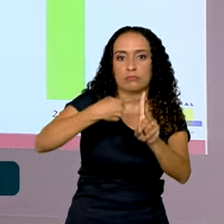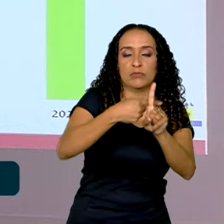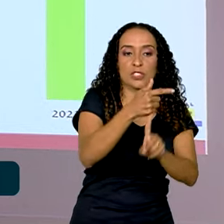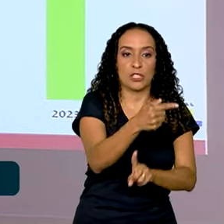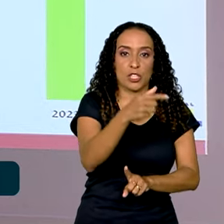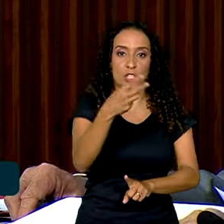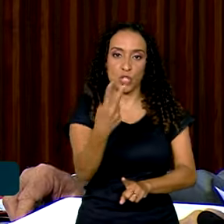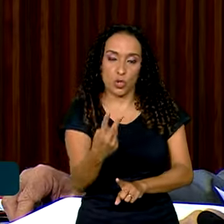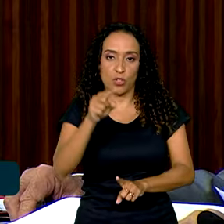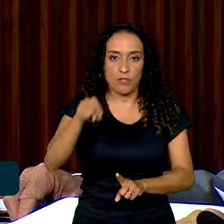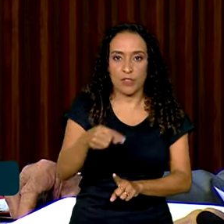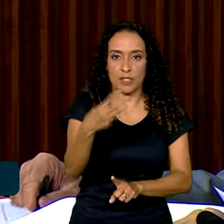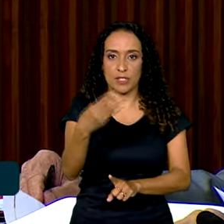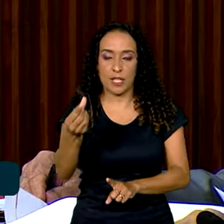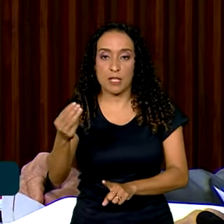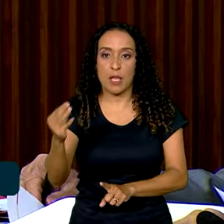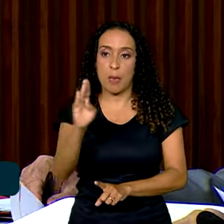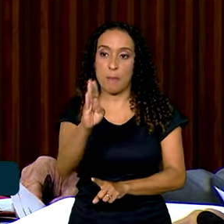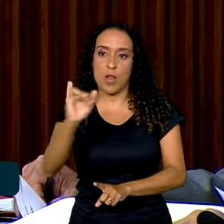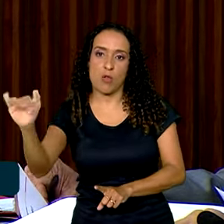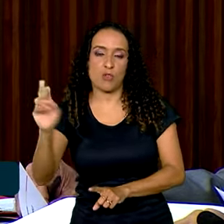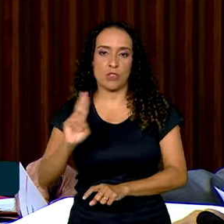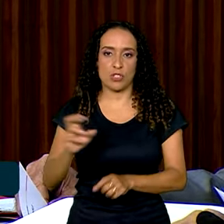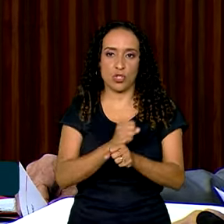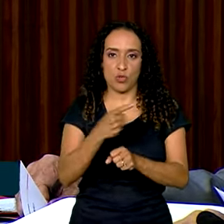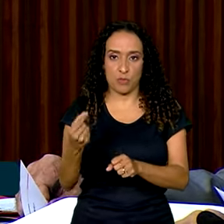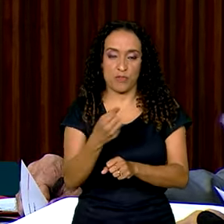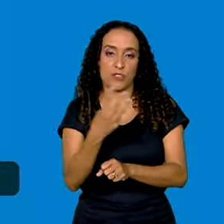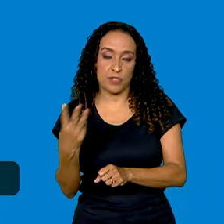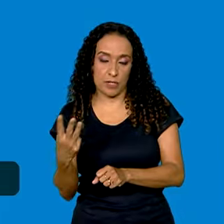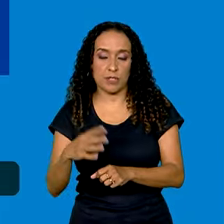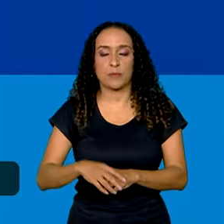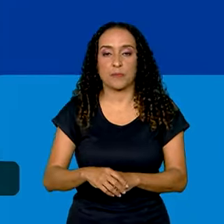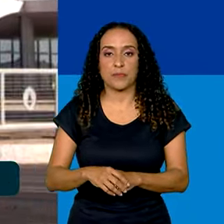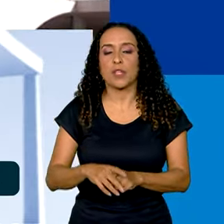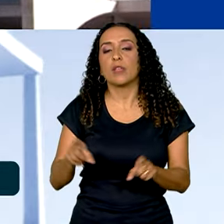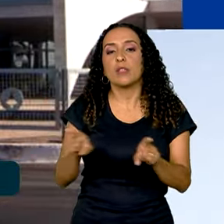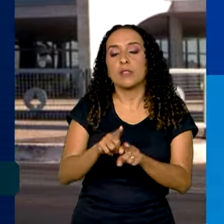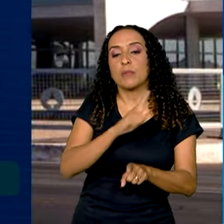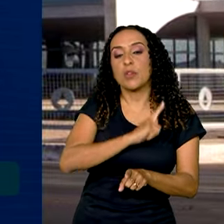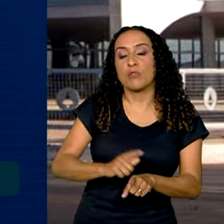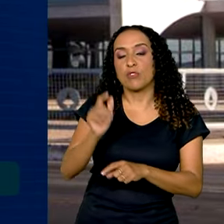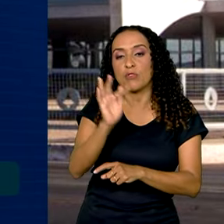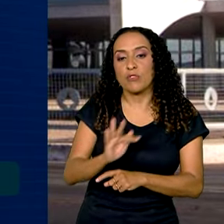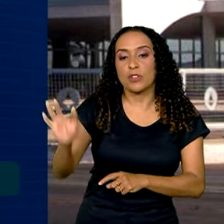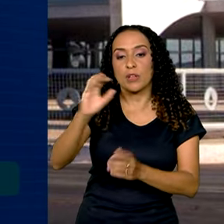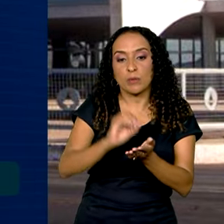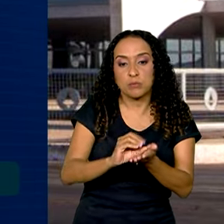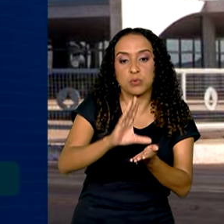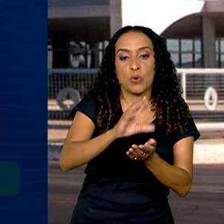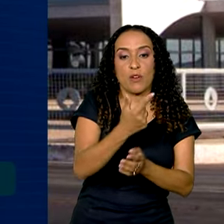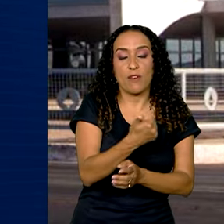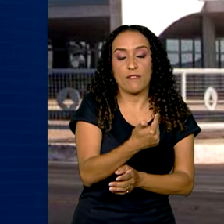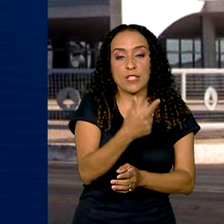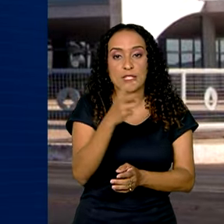72,36 bilhões em 2023. O governo federal também aumentou para